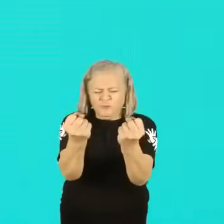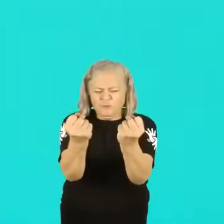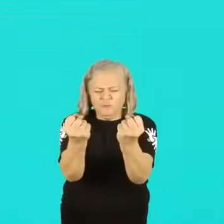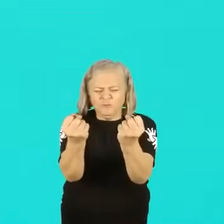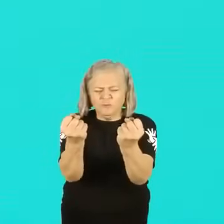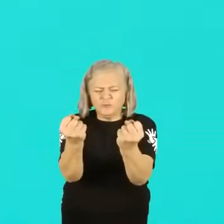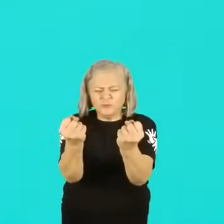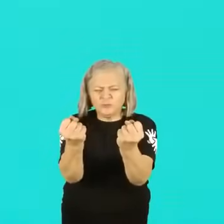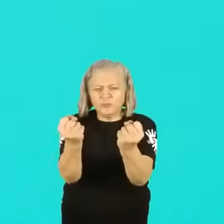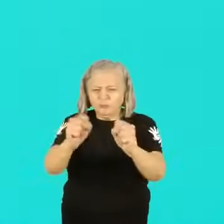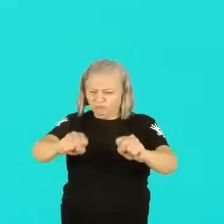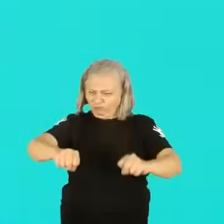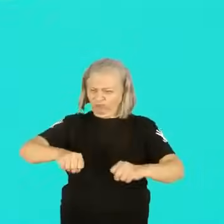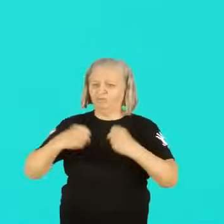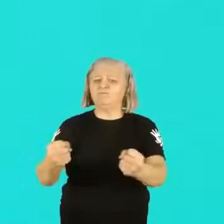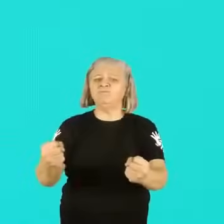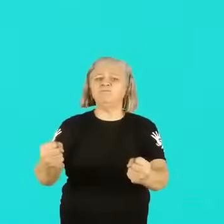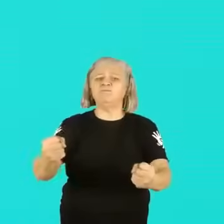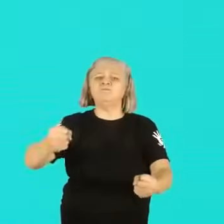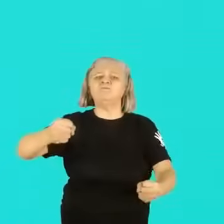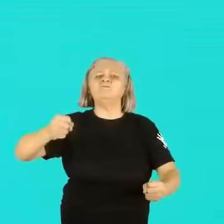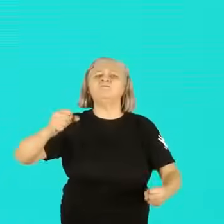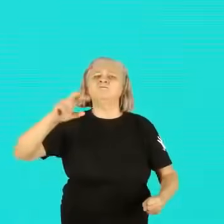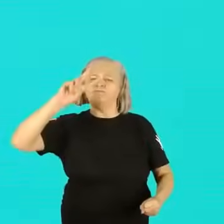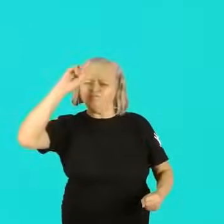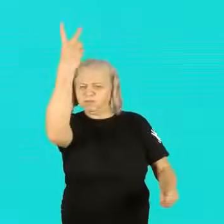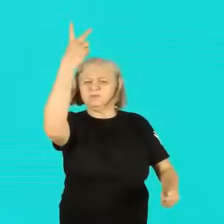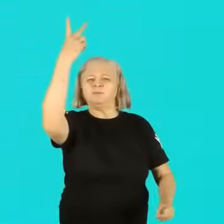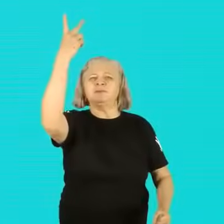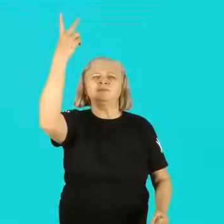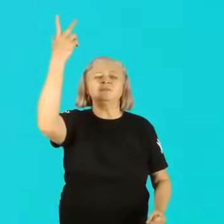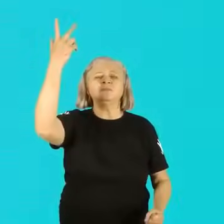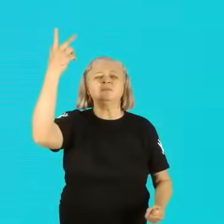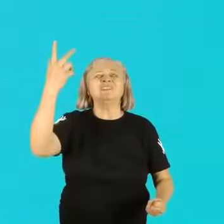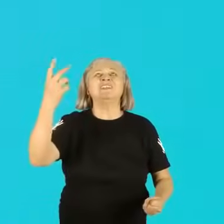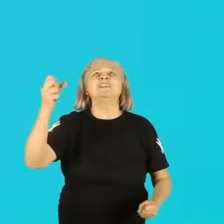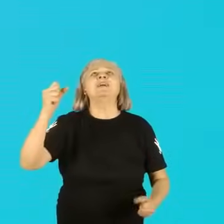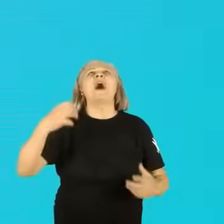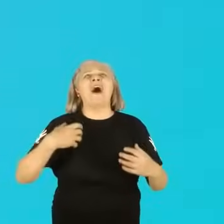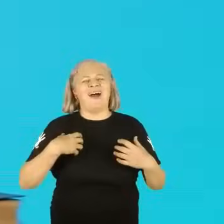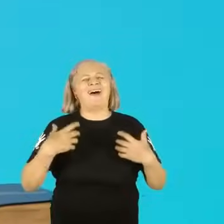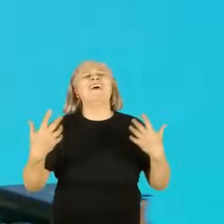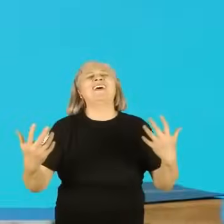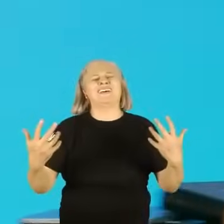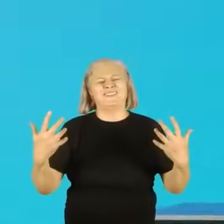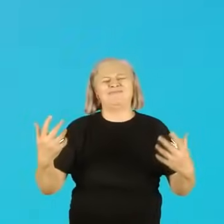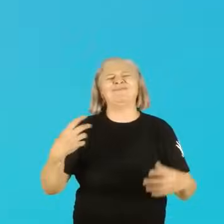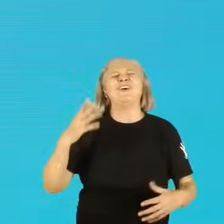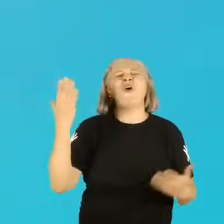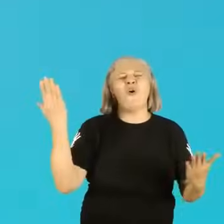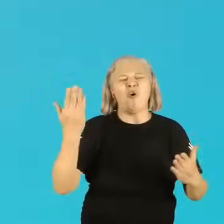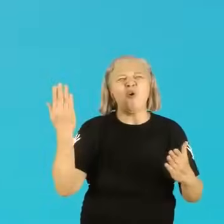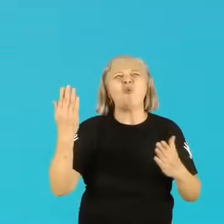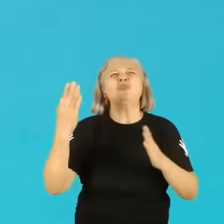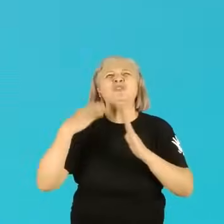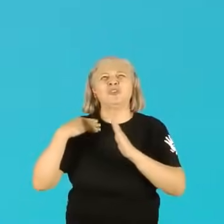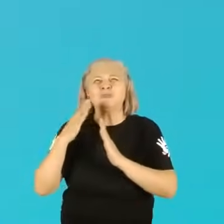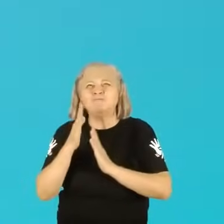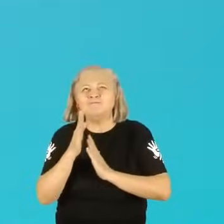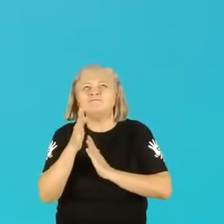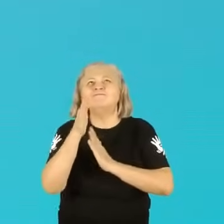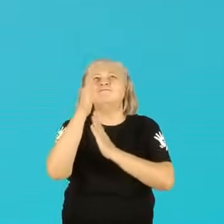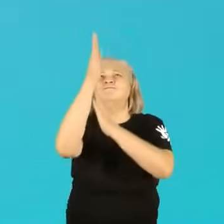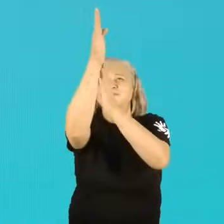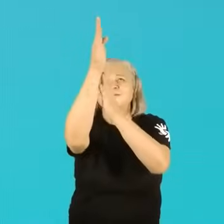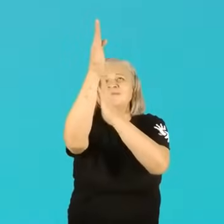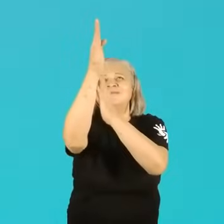e reagir de acordo com ela. Diz: se hoje eu for em direção a ele, a